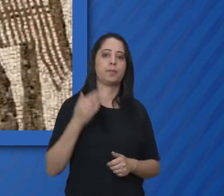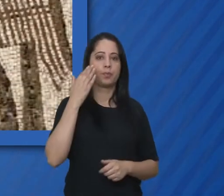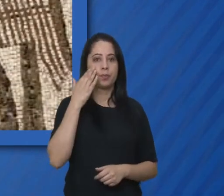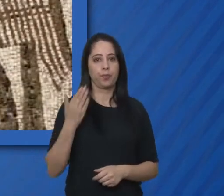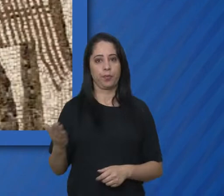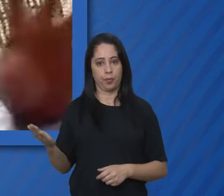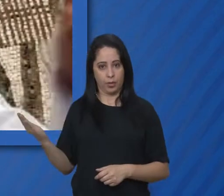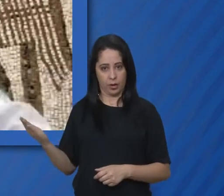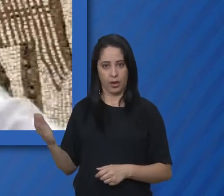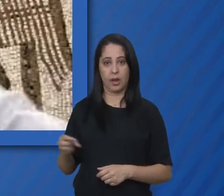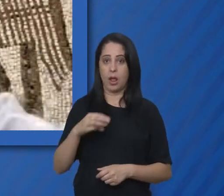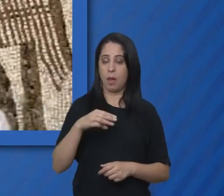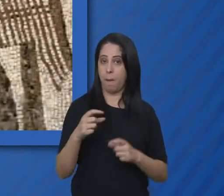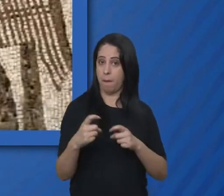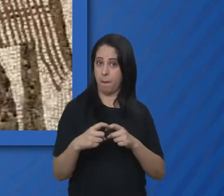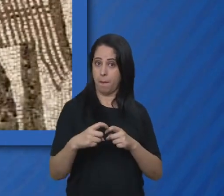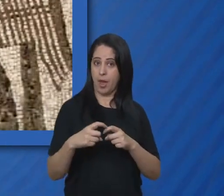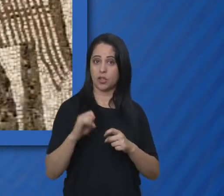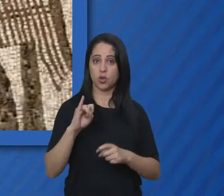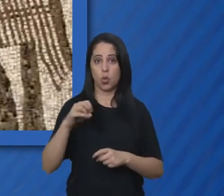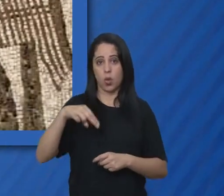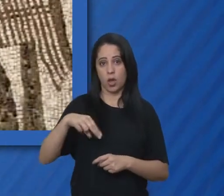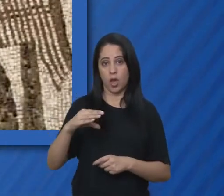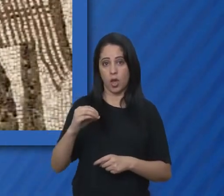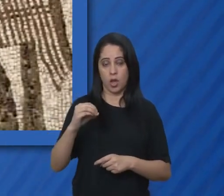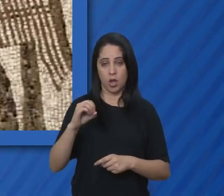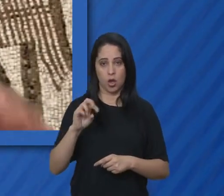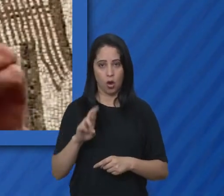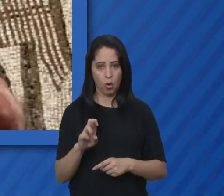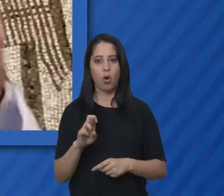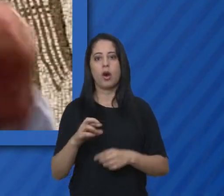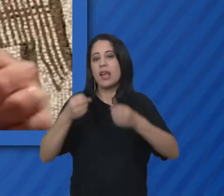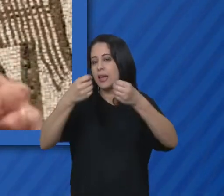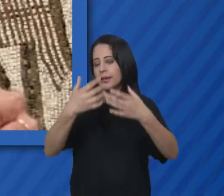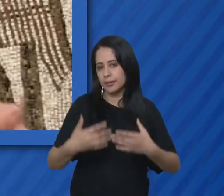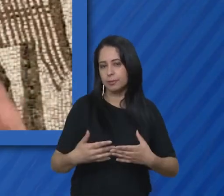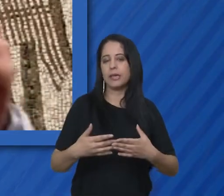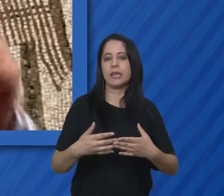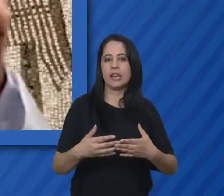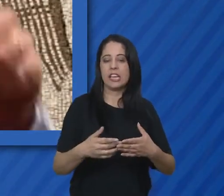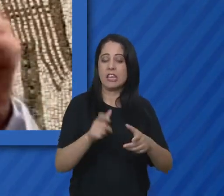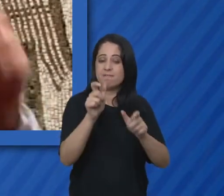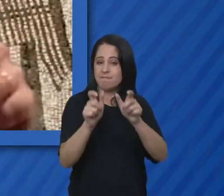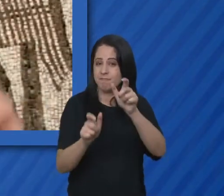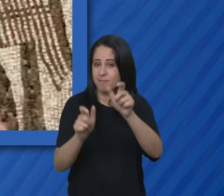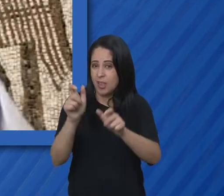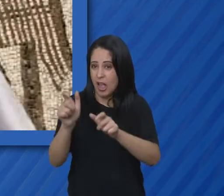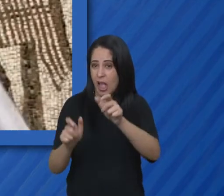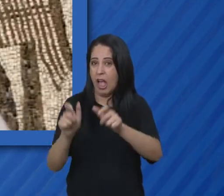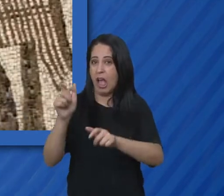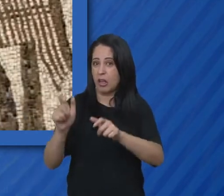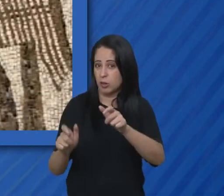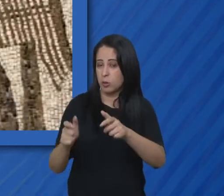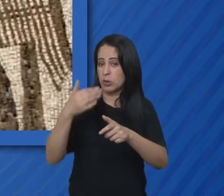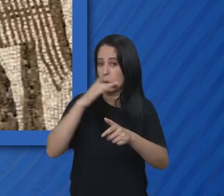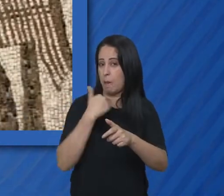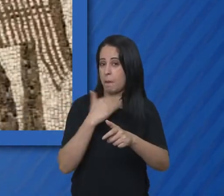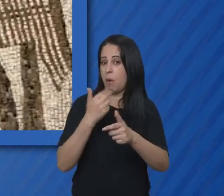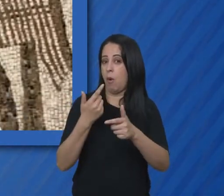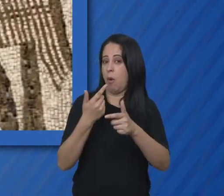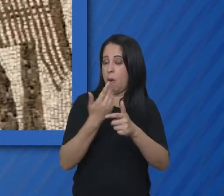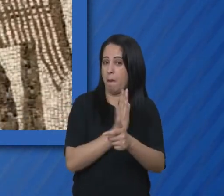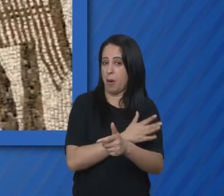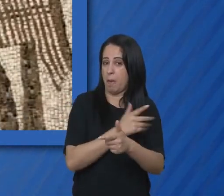Coronariopatia Aguda do INCOR, o Instituto do Coração, reforça o quanto a mortalidade por doenças cardiovasculares é